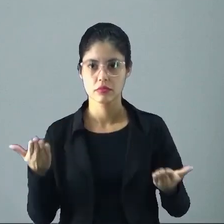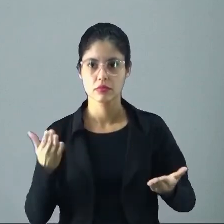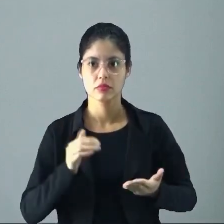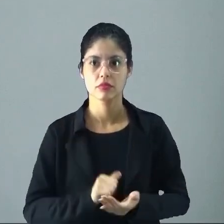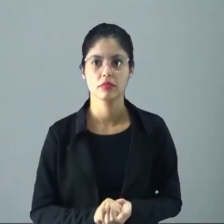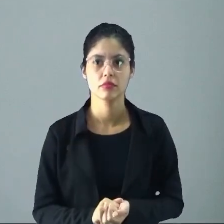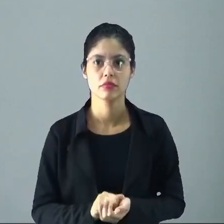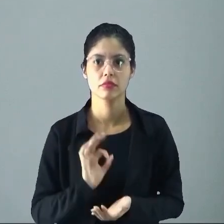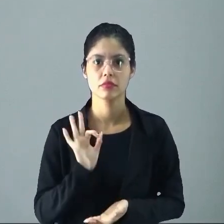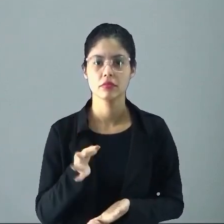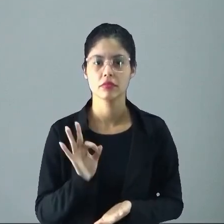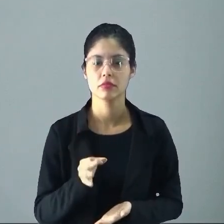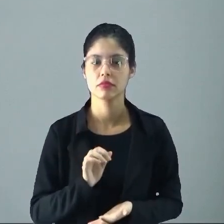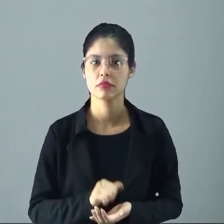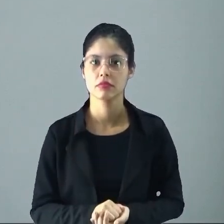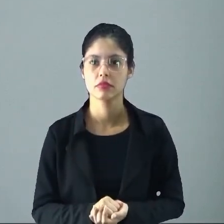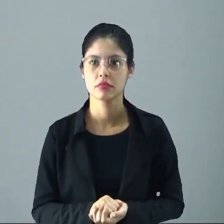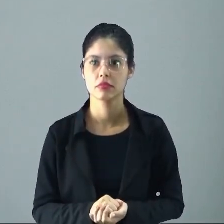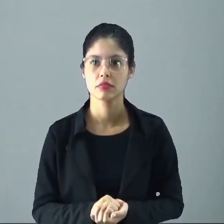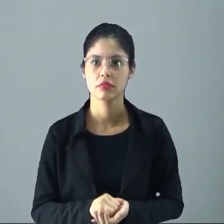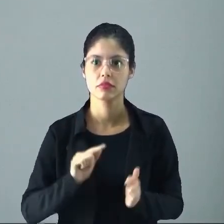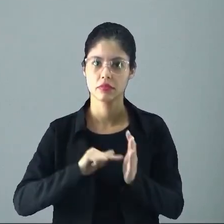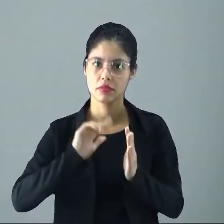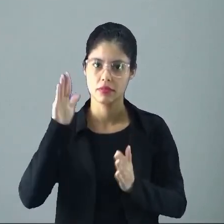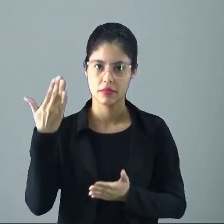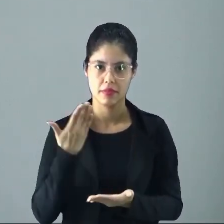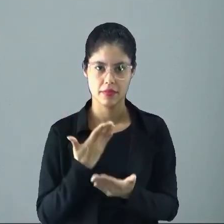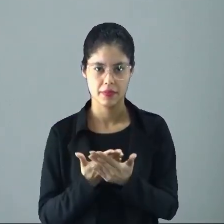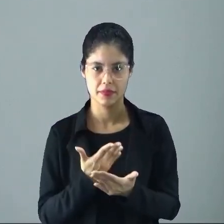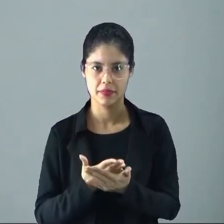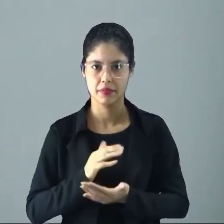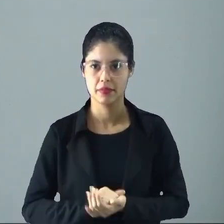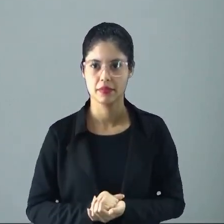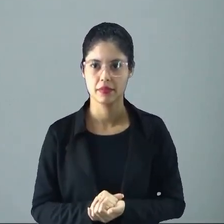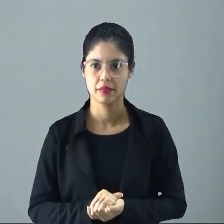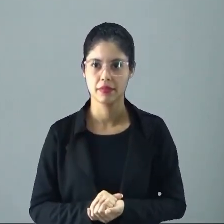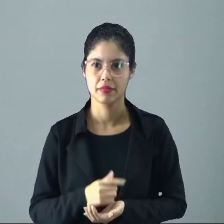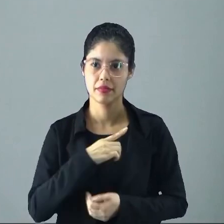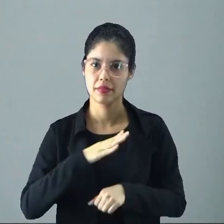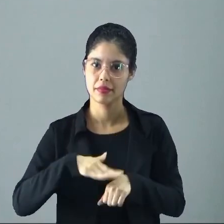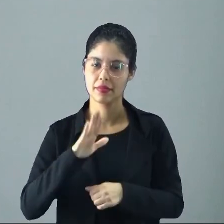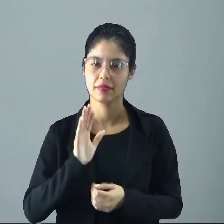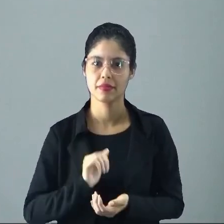você, certo? E até a próxima aula.